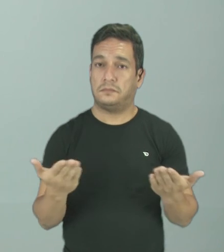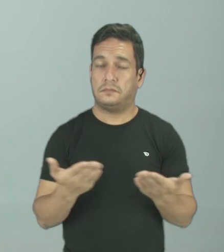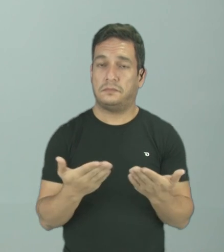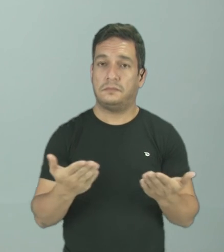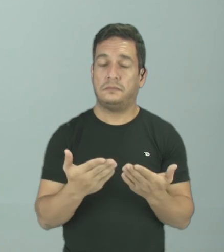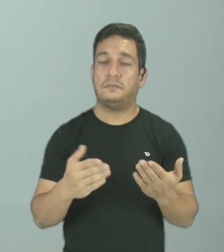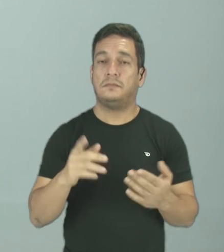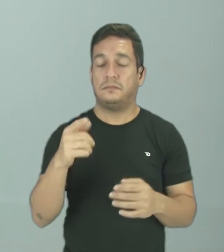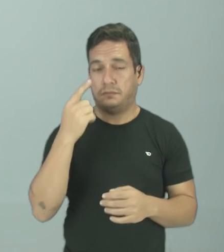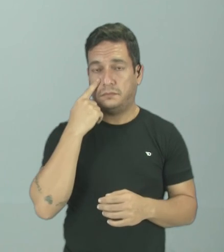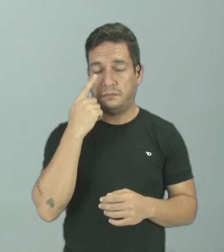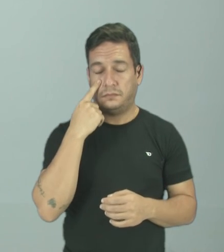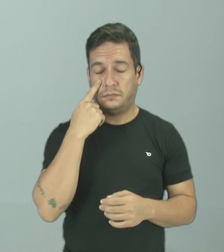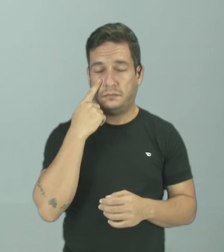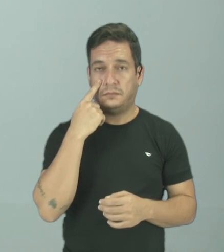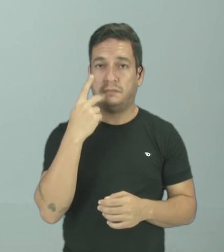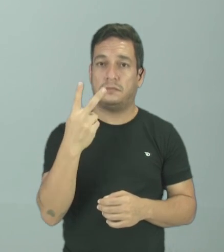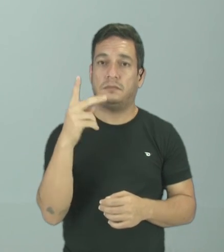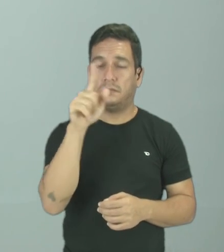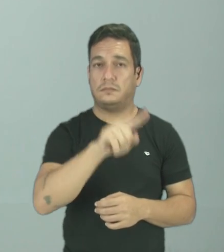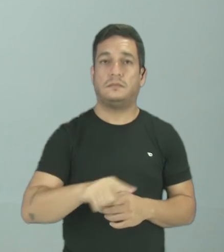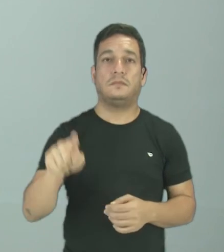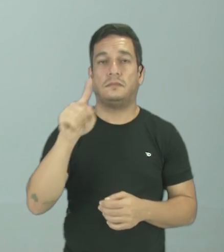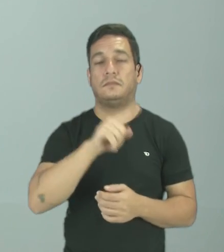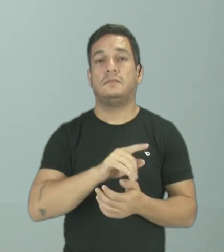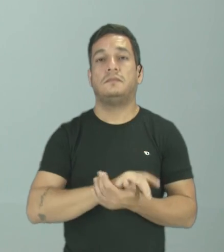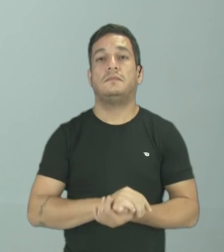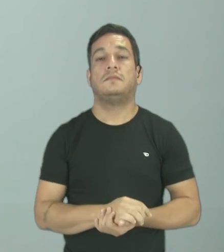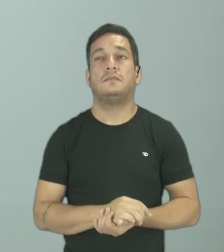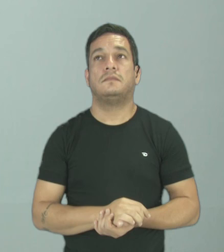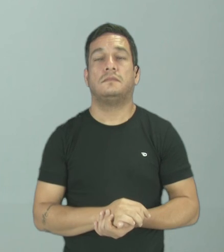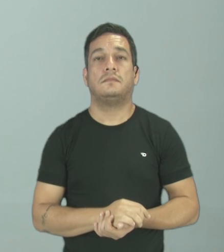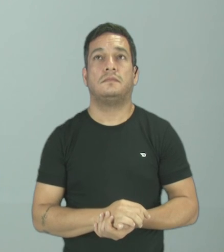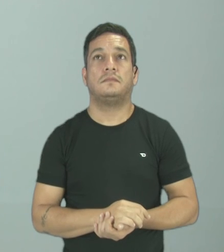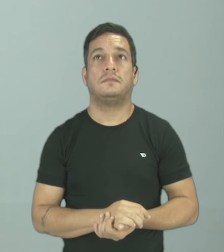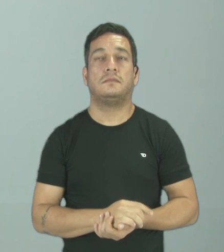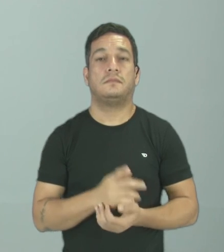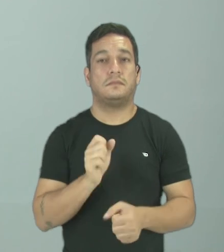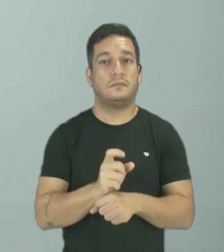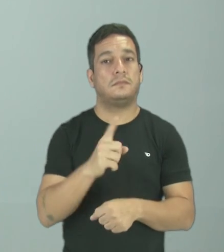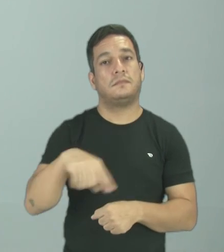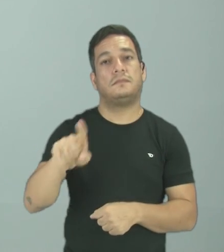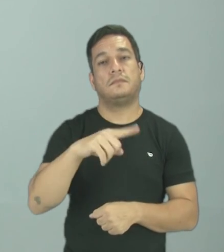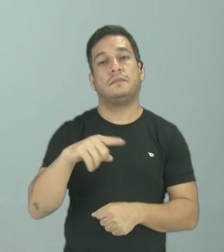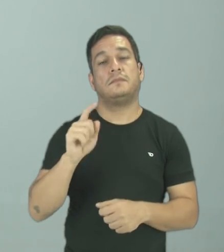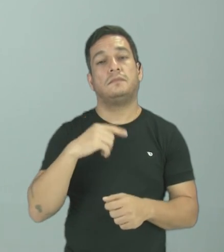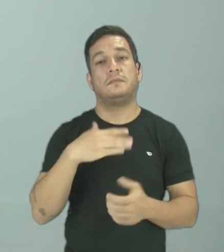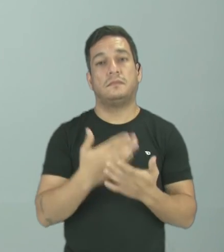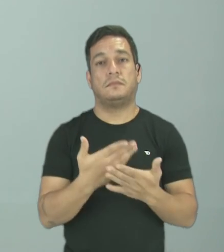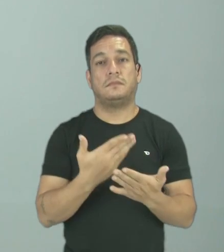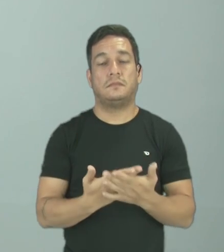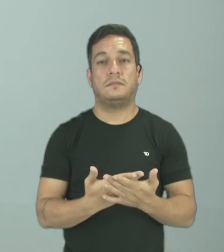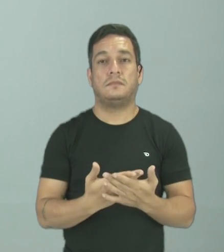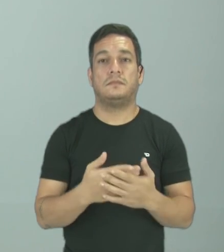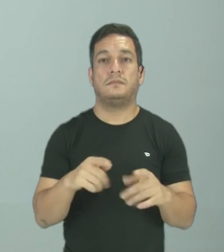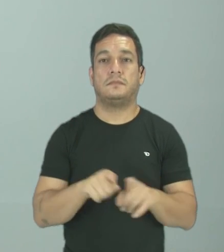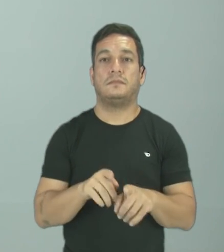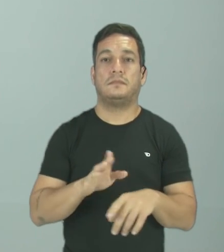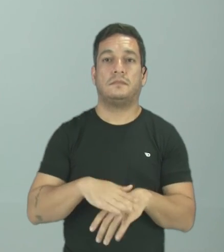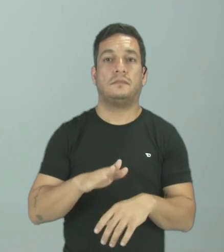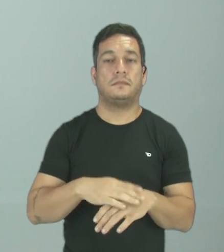relação às duas circunferências, né? Eu espero que vocês estudem um pouco